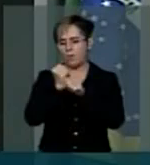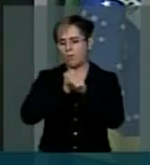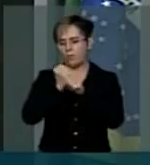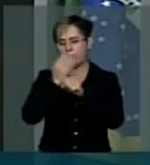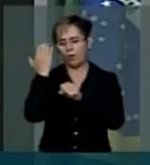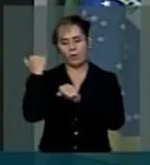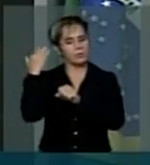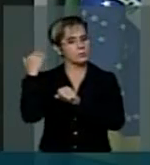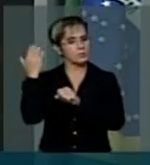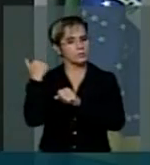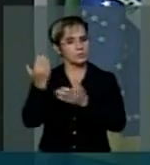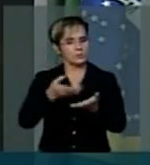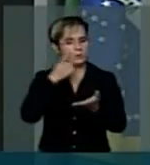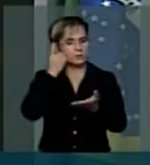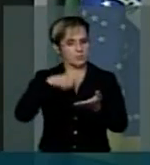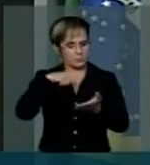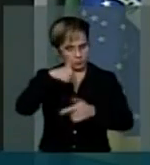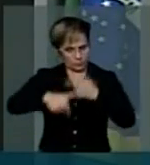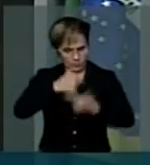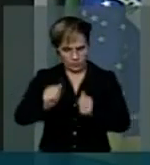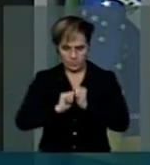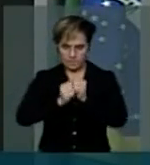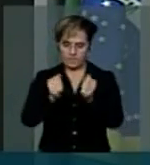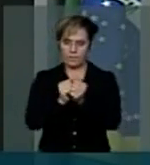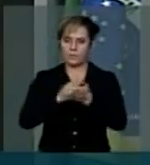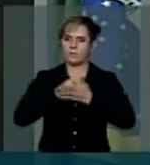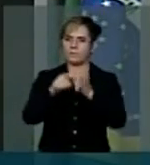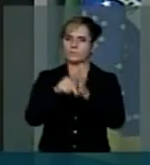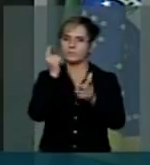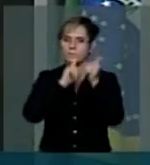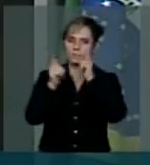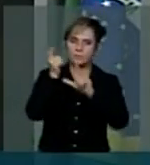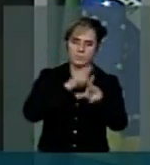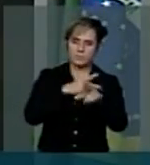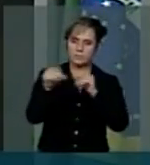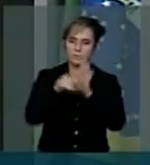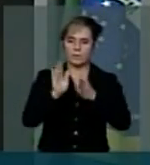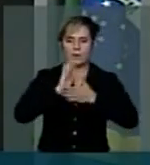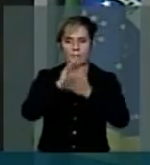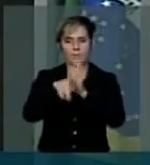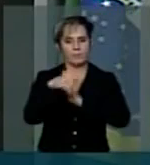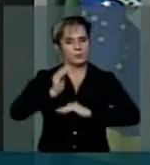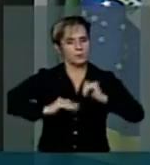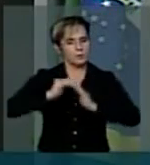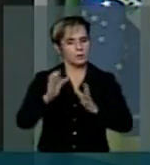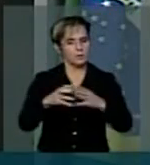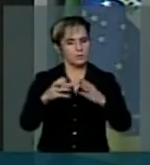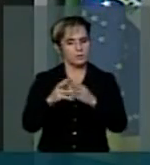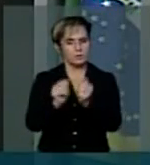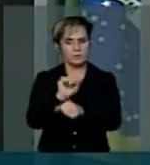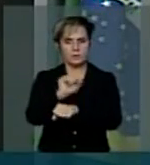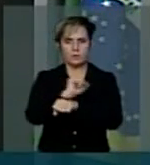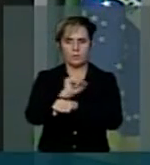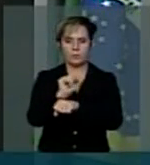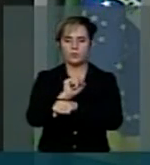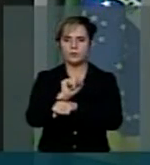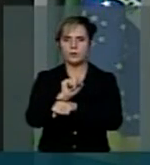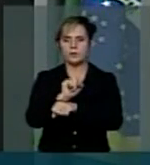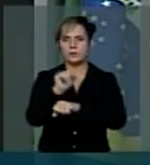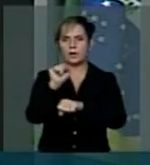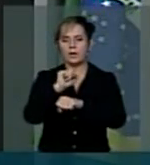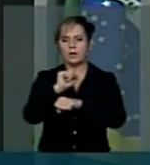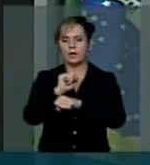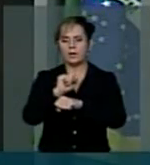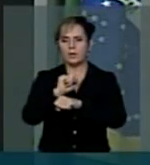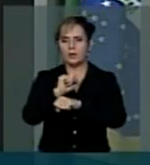tempo este deputado vem trabalhando e outros vêm trabalhando em favor dessa categoria. O motorista de ambulância que